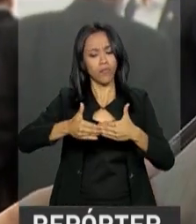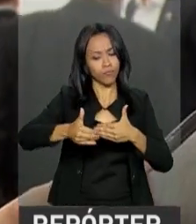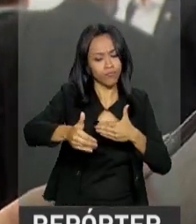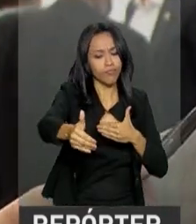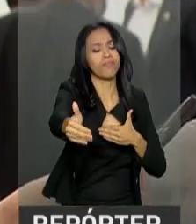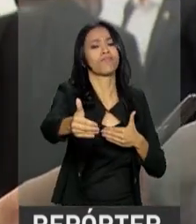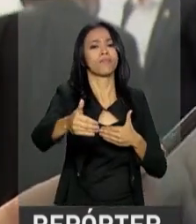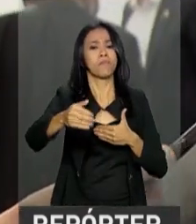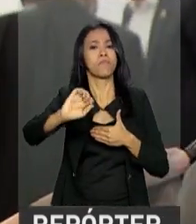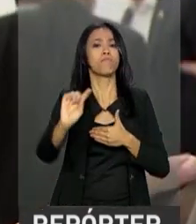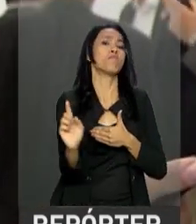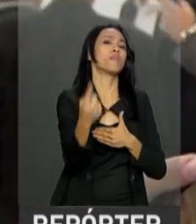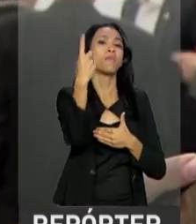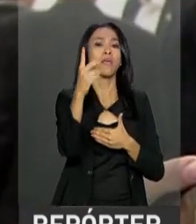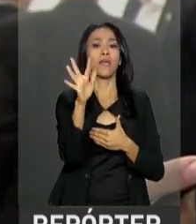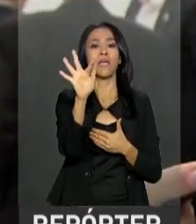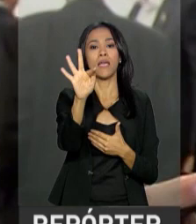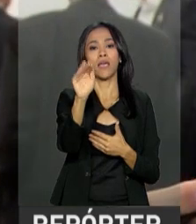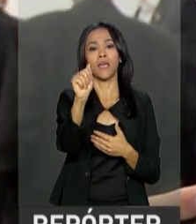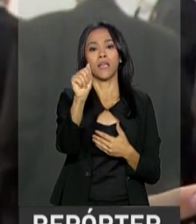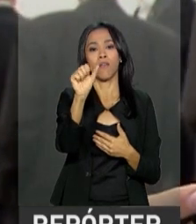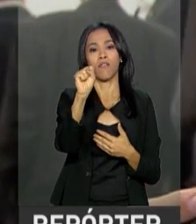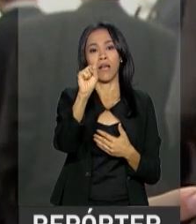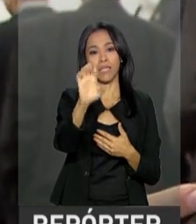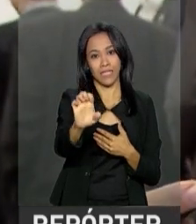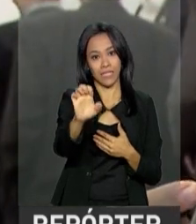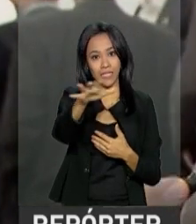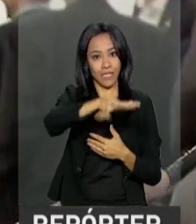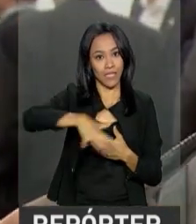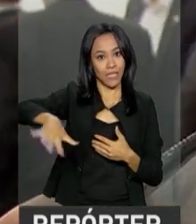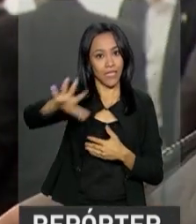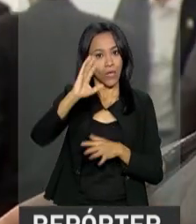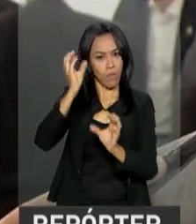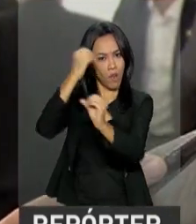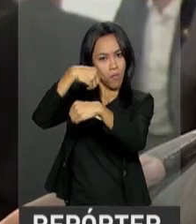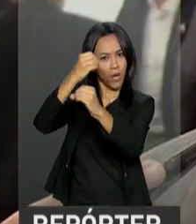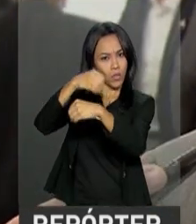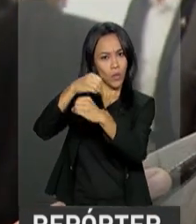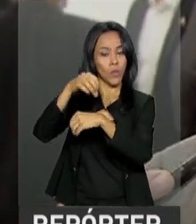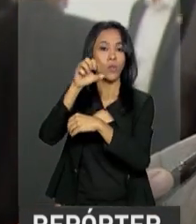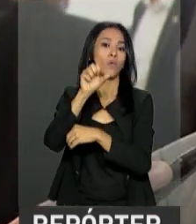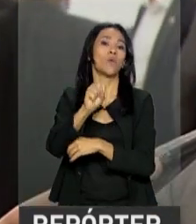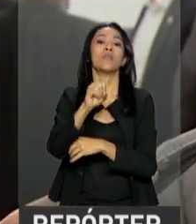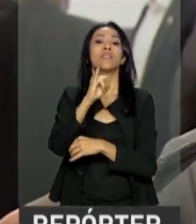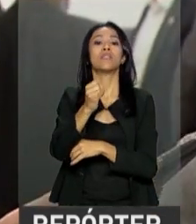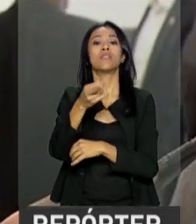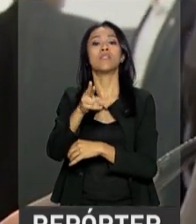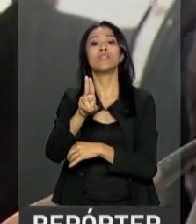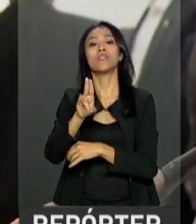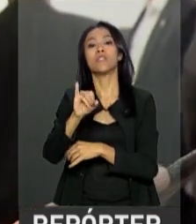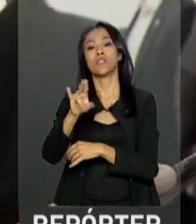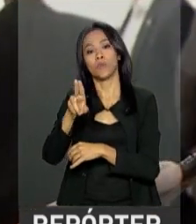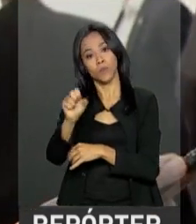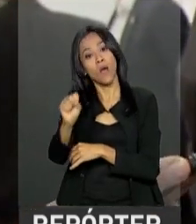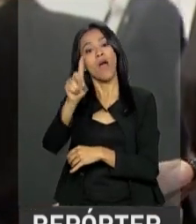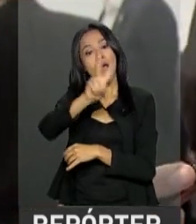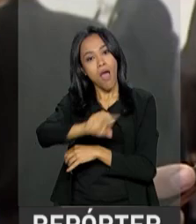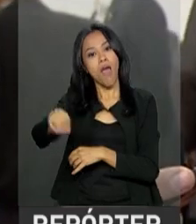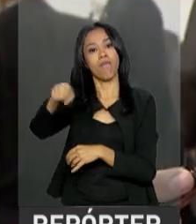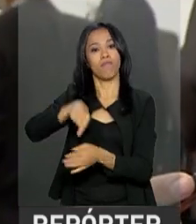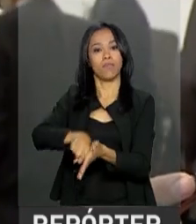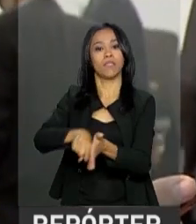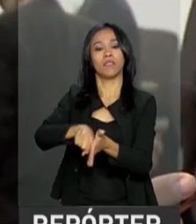funcionando na sua primeira fase o laboratório sírios que trará também uma contribuição extraordinária para o desenvolvimento